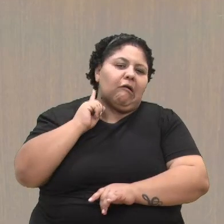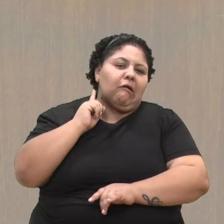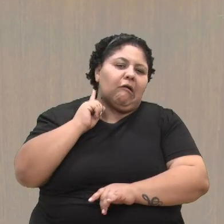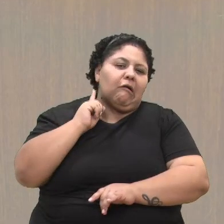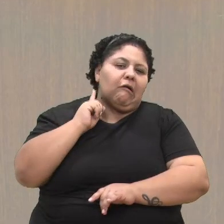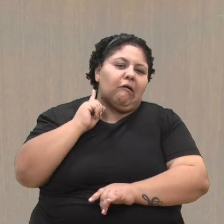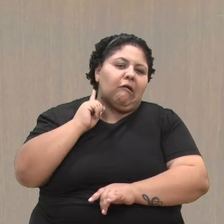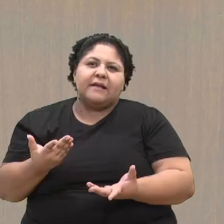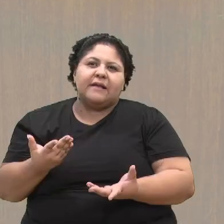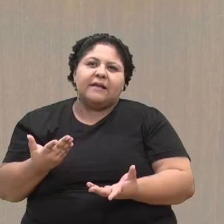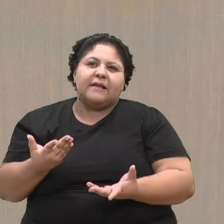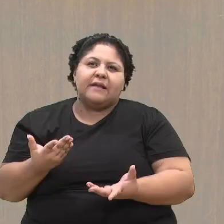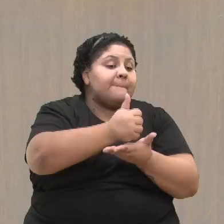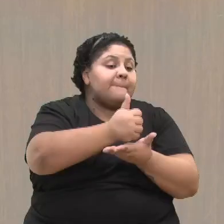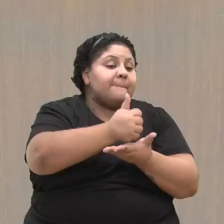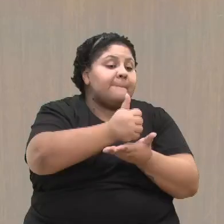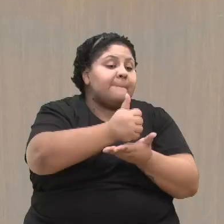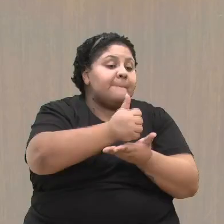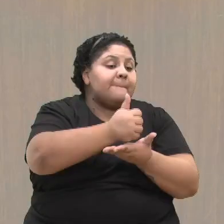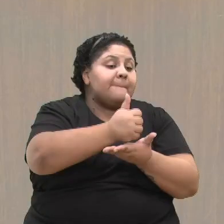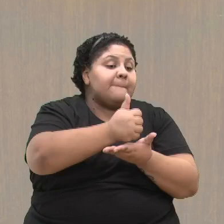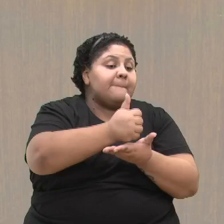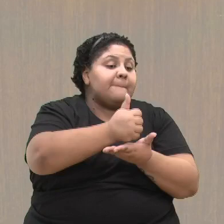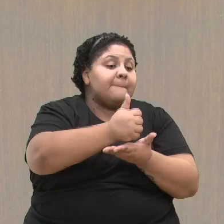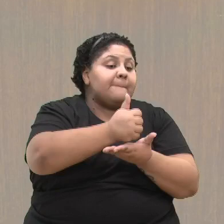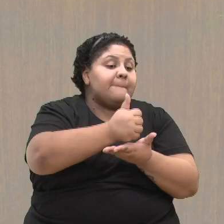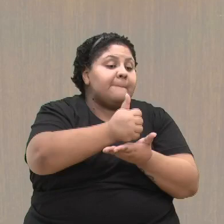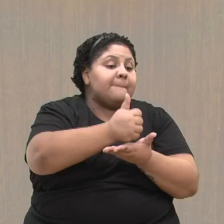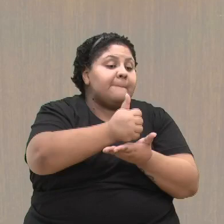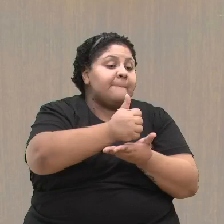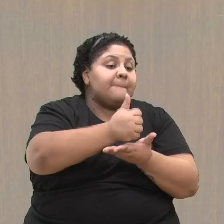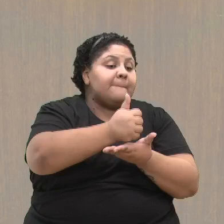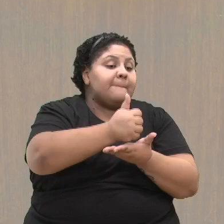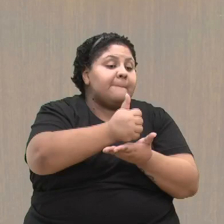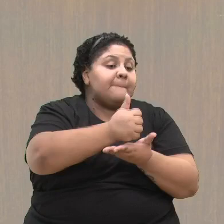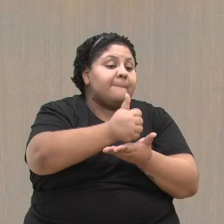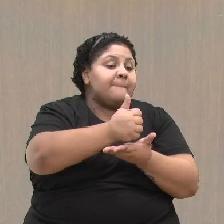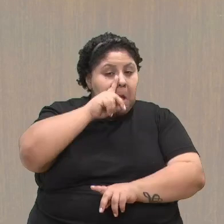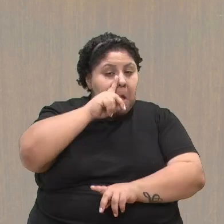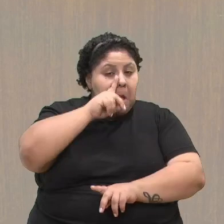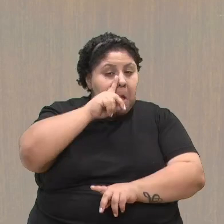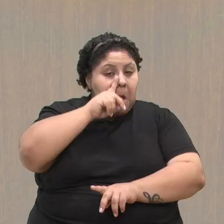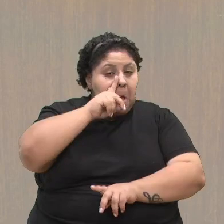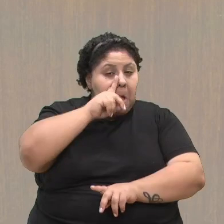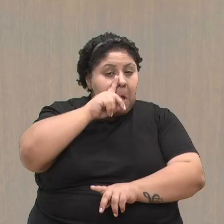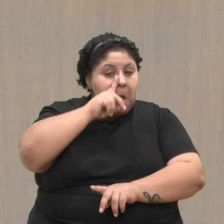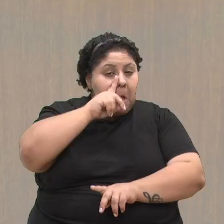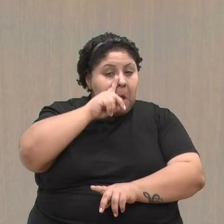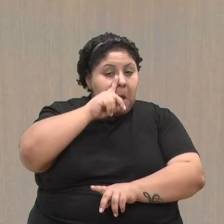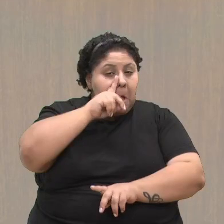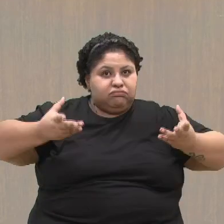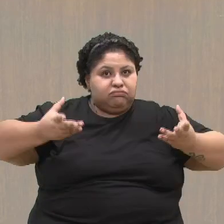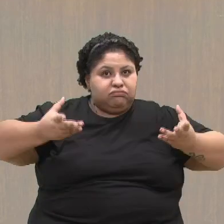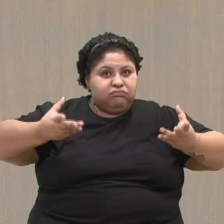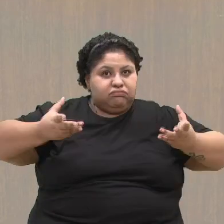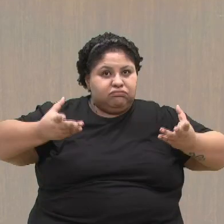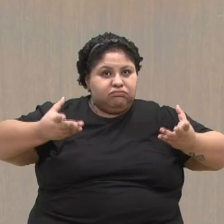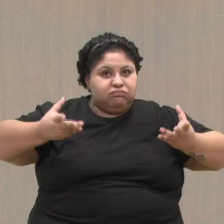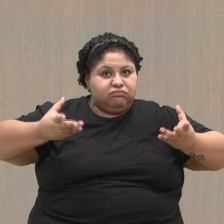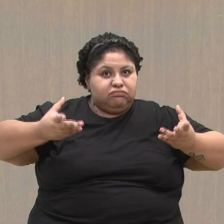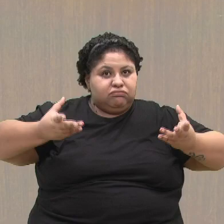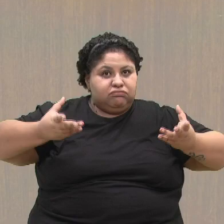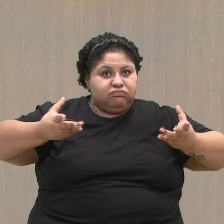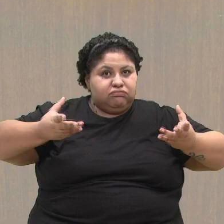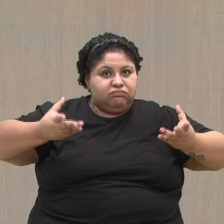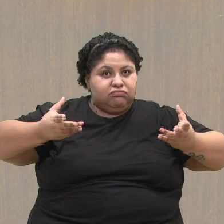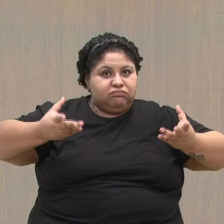questões básicas da população não podem correr o risco de serem privatizadas. E eu quero adendar a esta